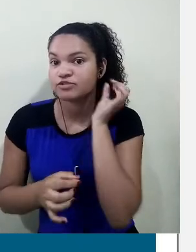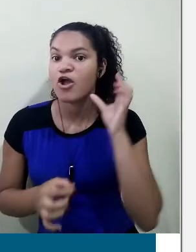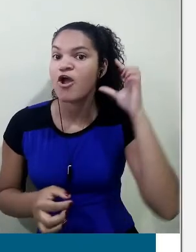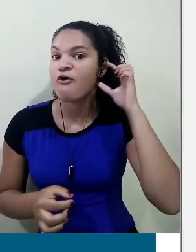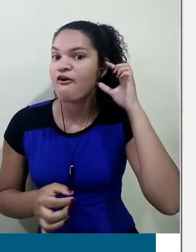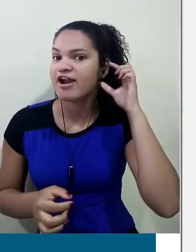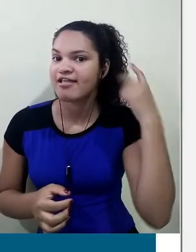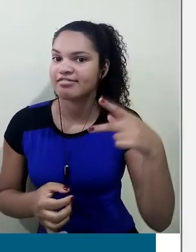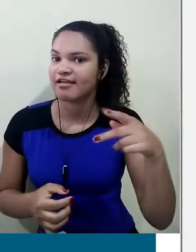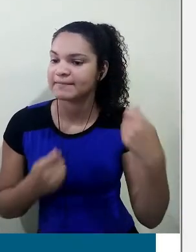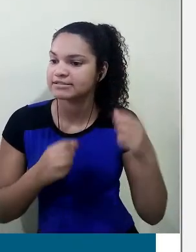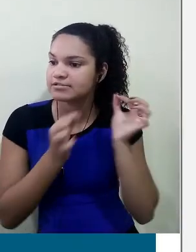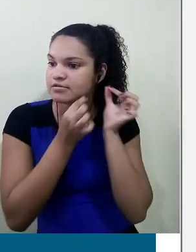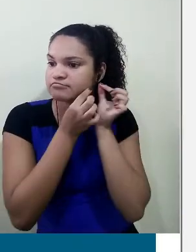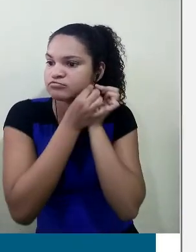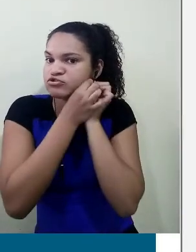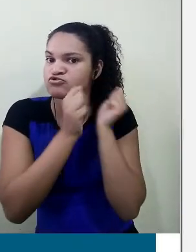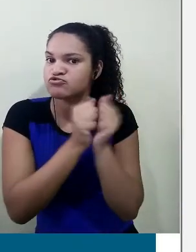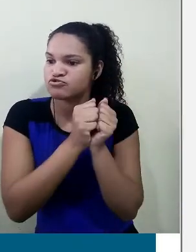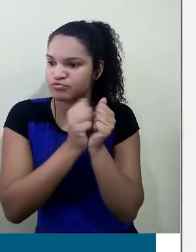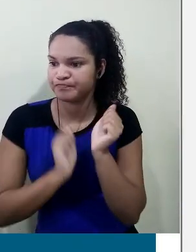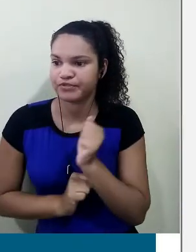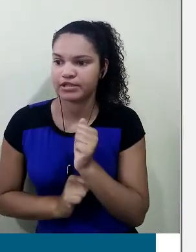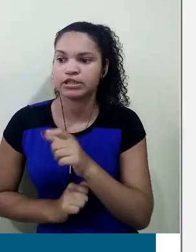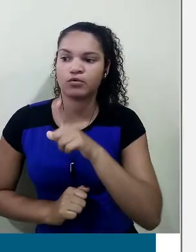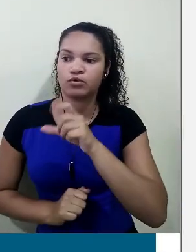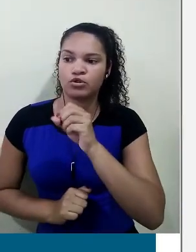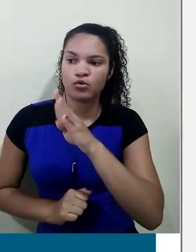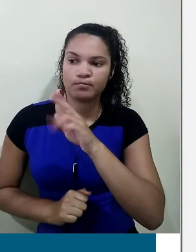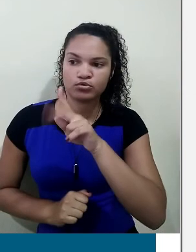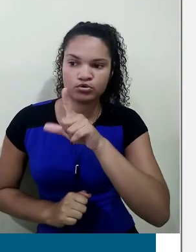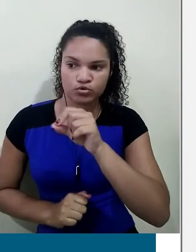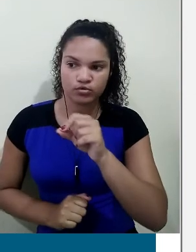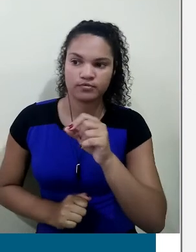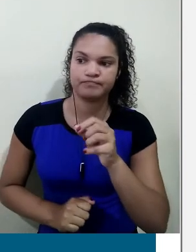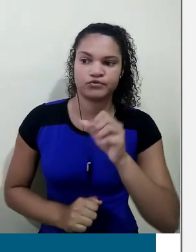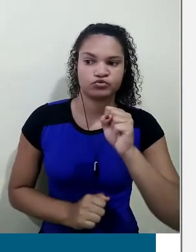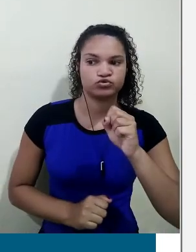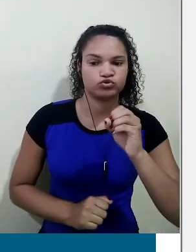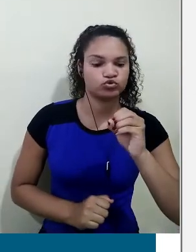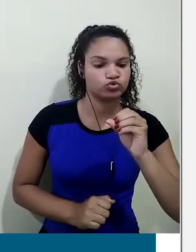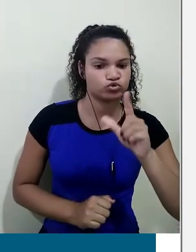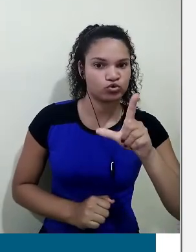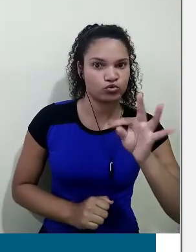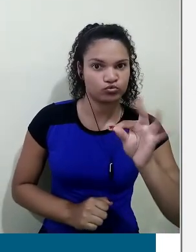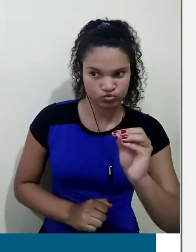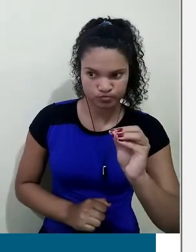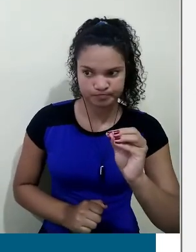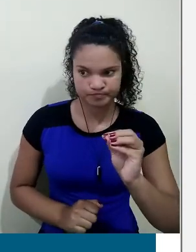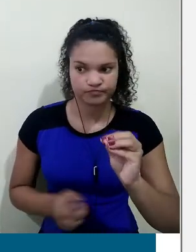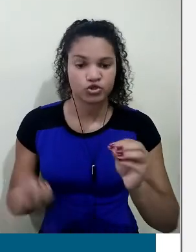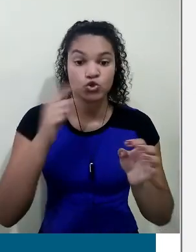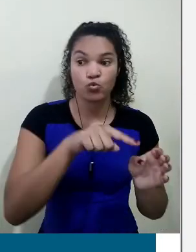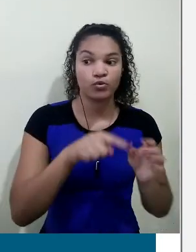Então nós temos o gene azão, que condiciona lóbulo da orelha solto, e o gene azinho, que